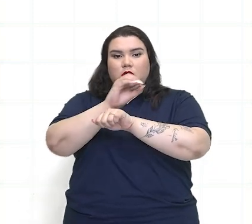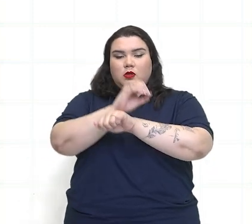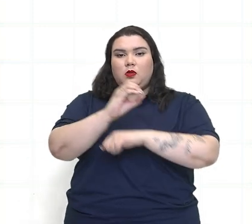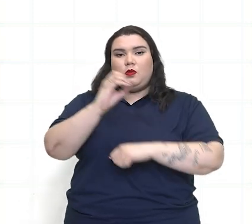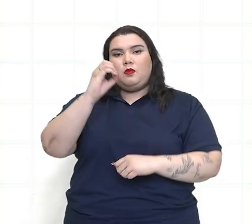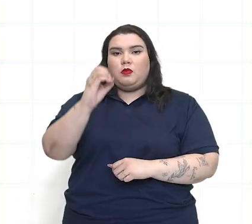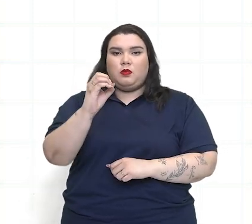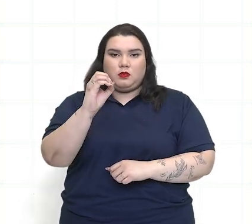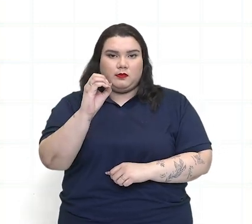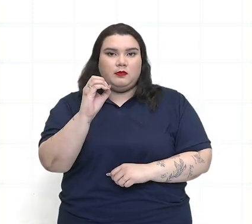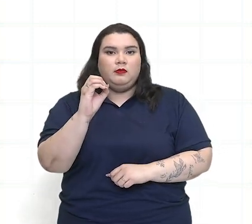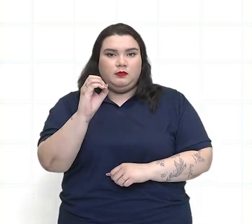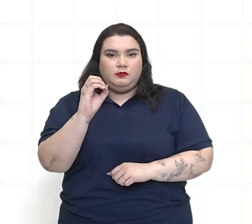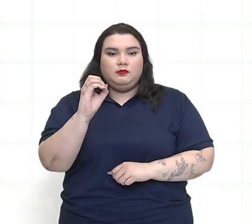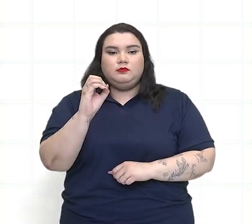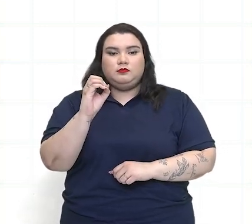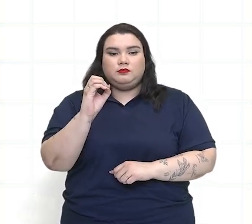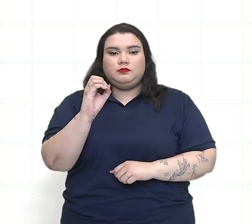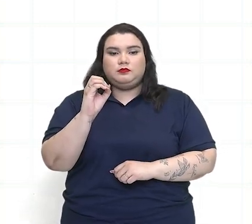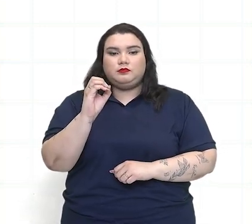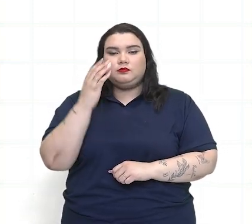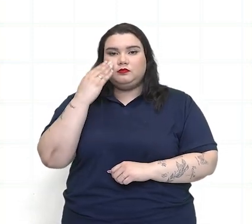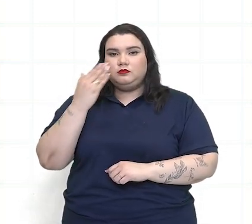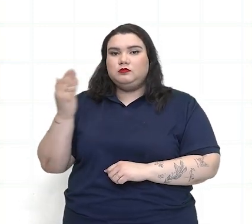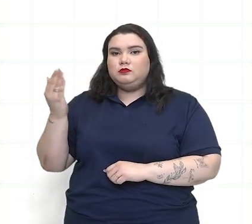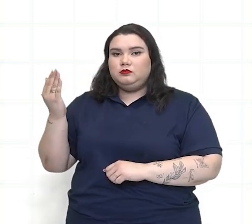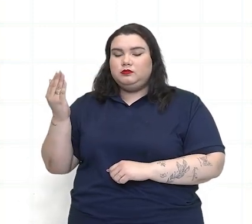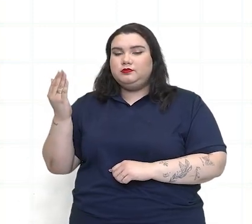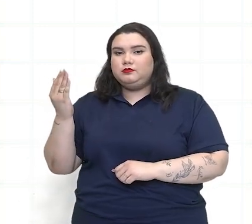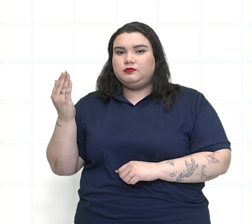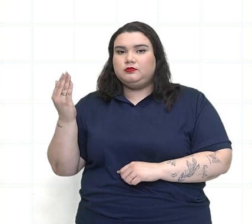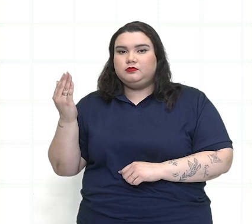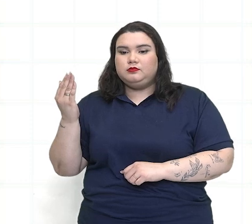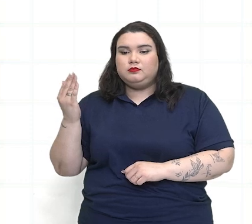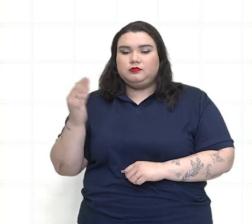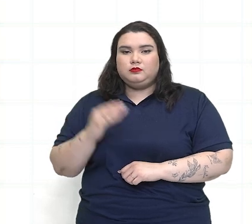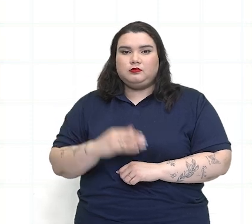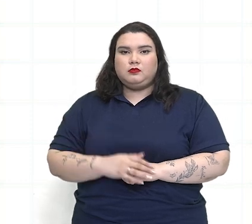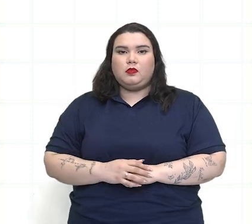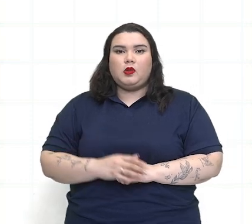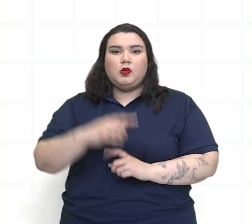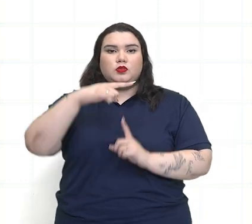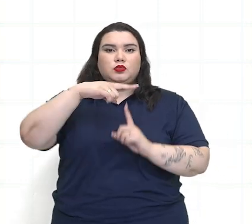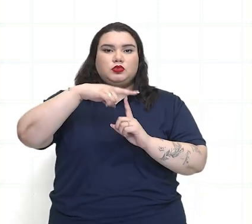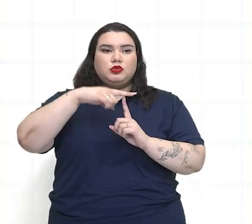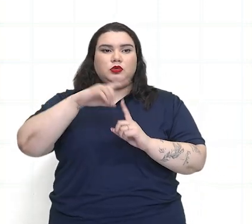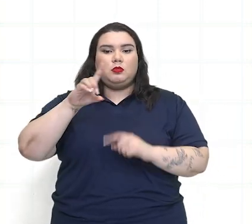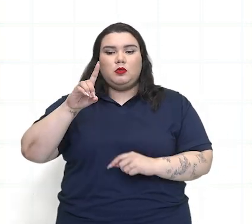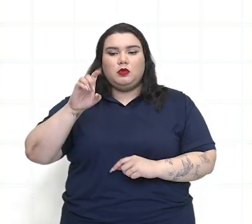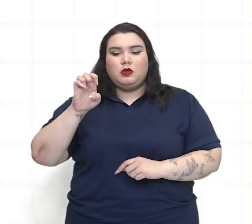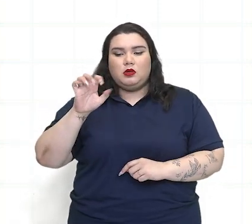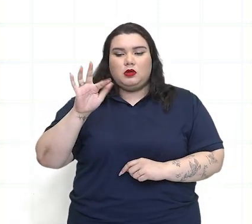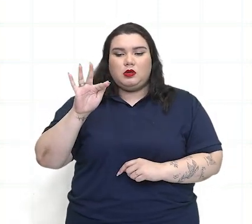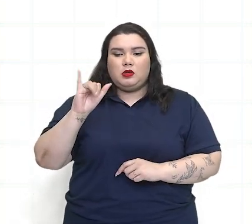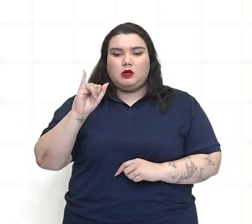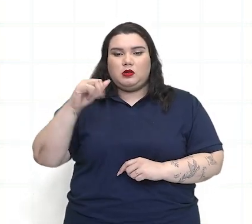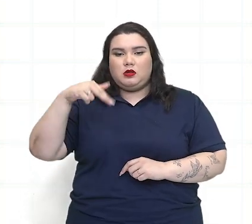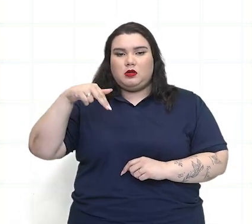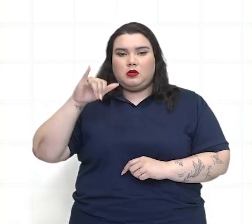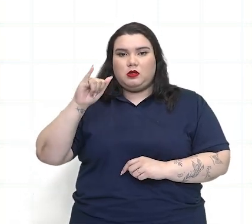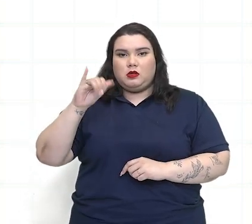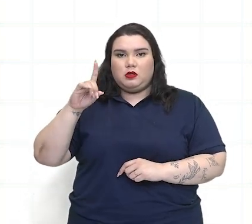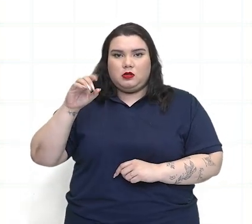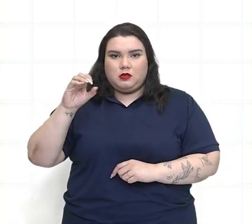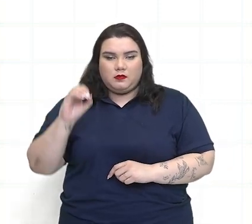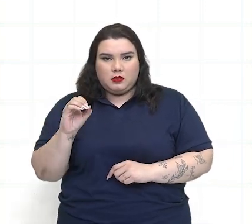substantivo, eu tenho o artigo. Que artigo é esse? É o artigo definido,